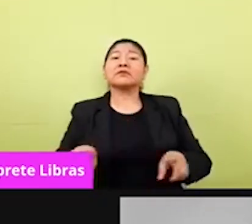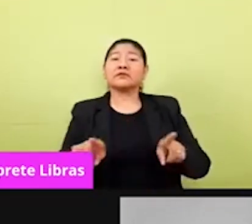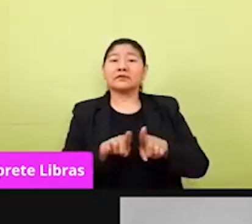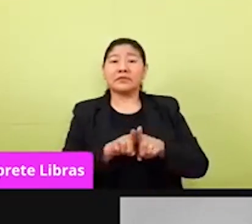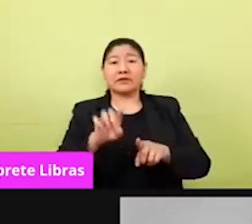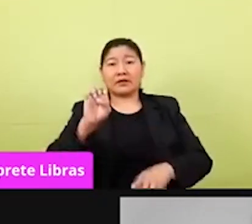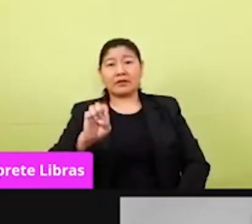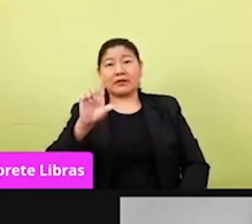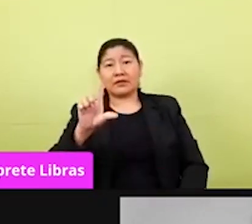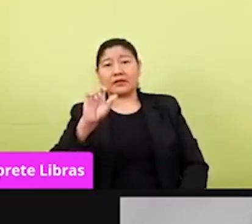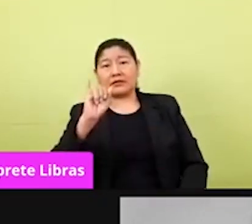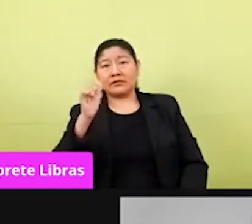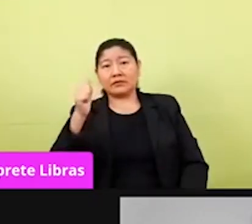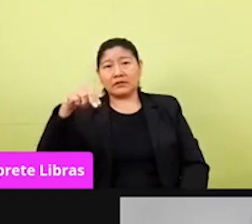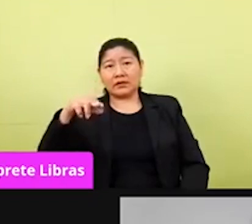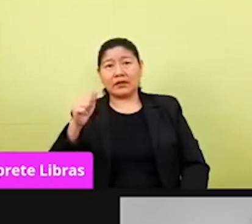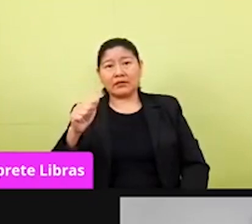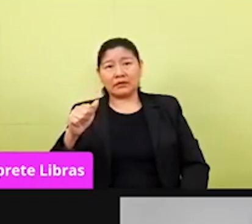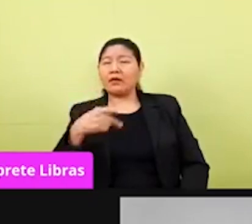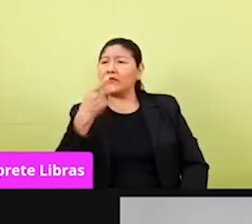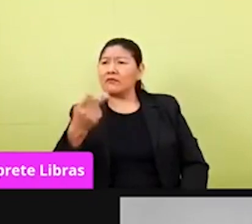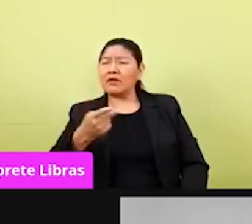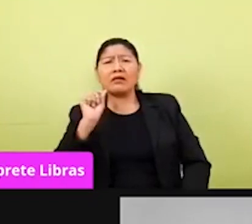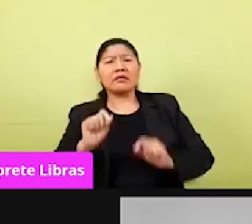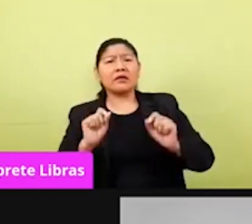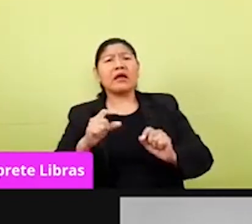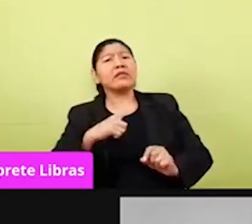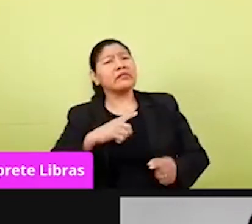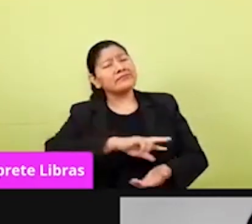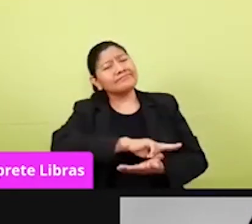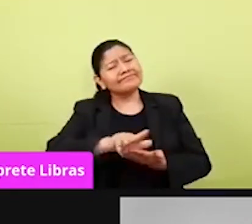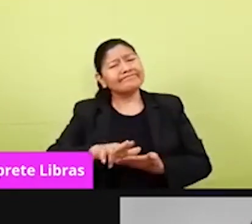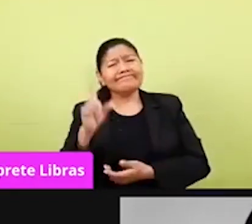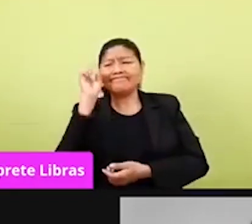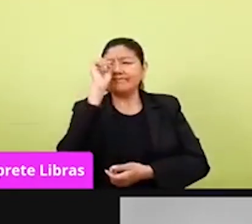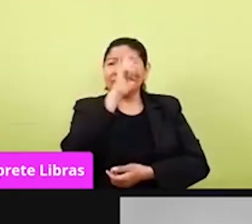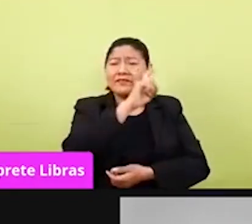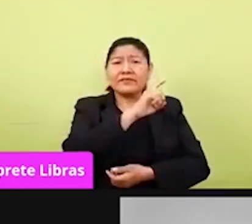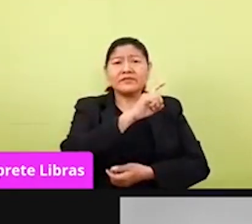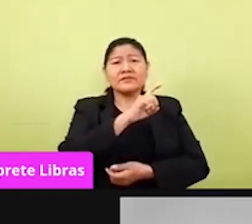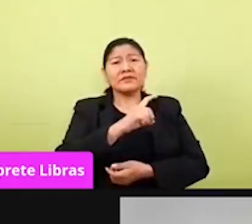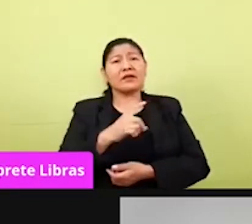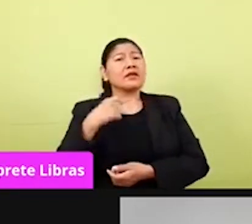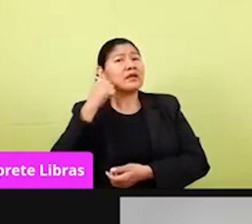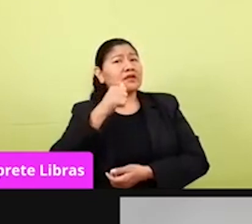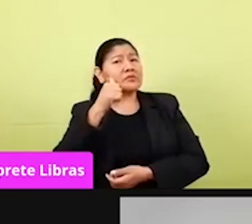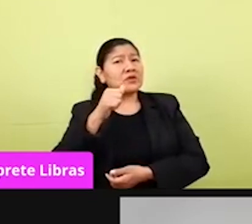quantos desafios ainda as mulheres têm aí pela frente, né? E ela coloca uma pergunta